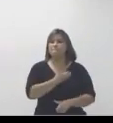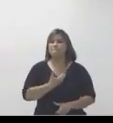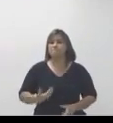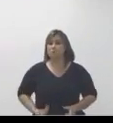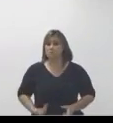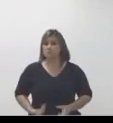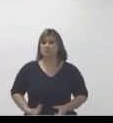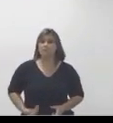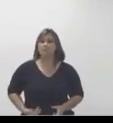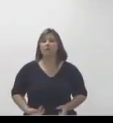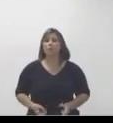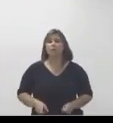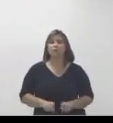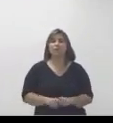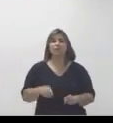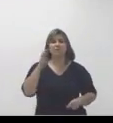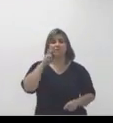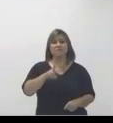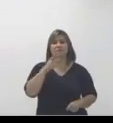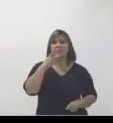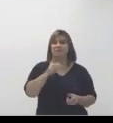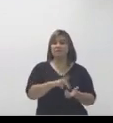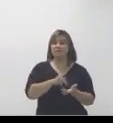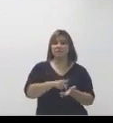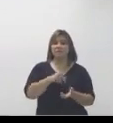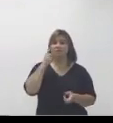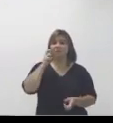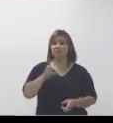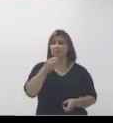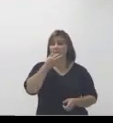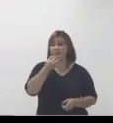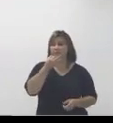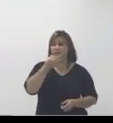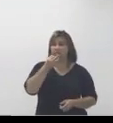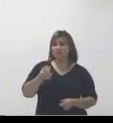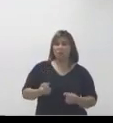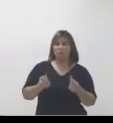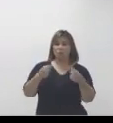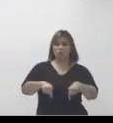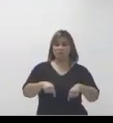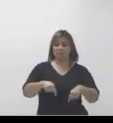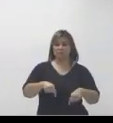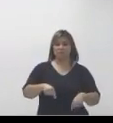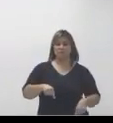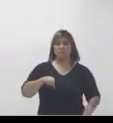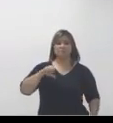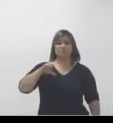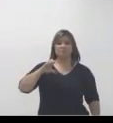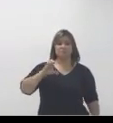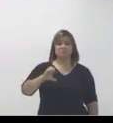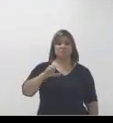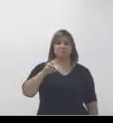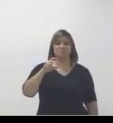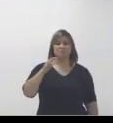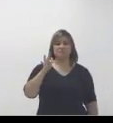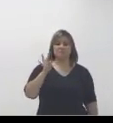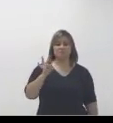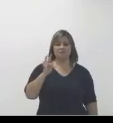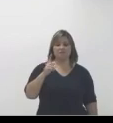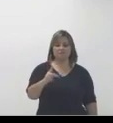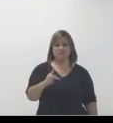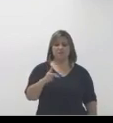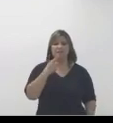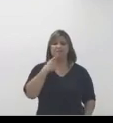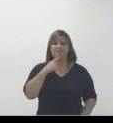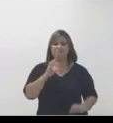que a gente vê na verdade inclusive o manifesto feito contra os fp é um pedido de um jeitinho na